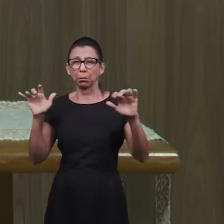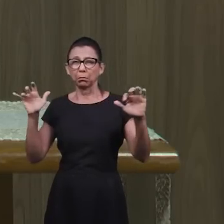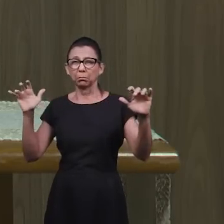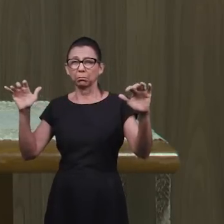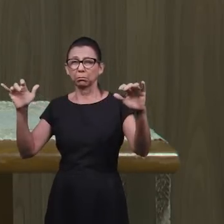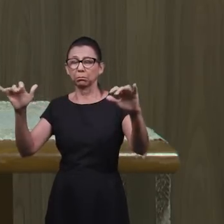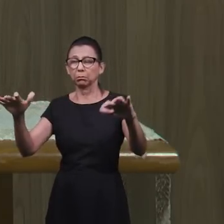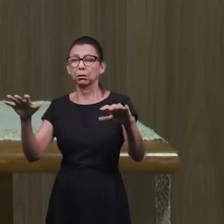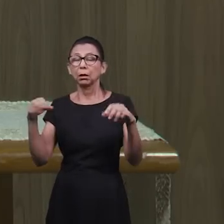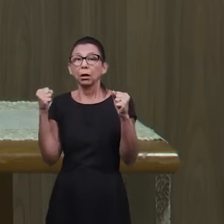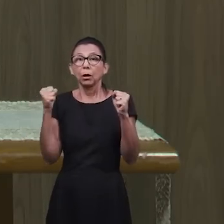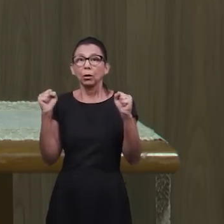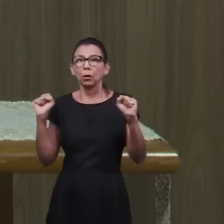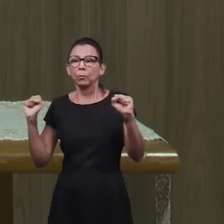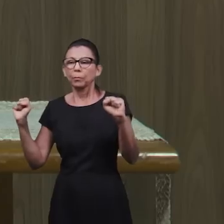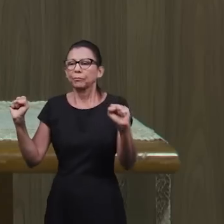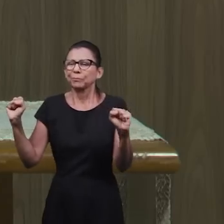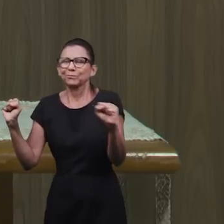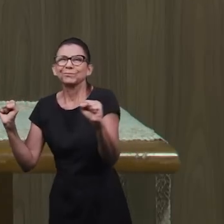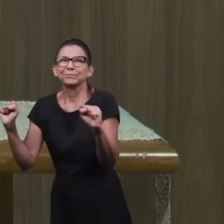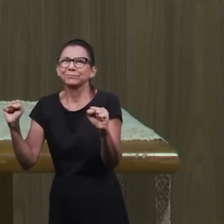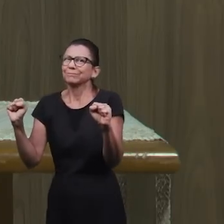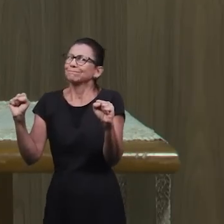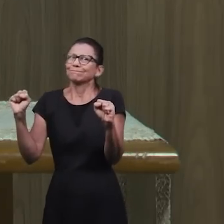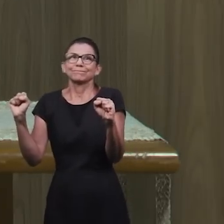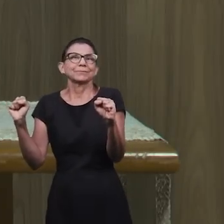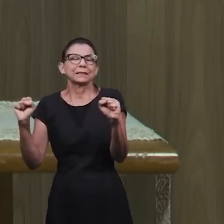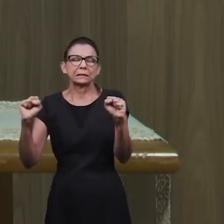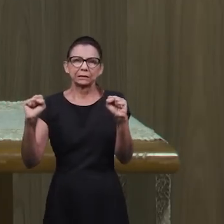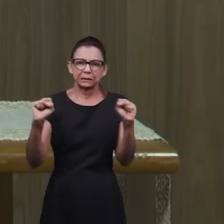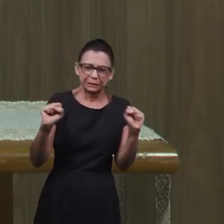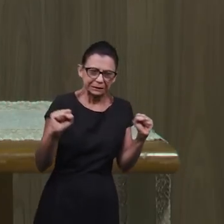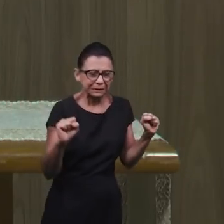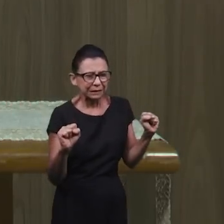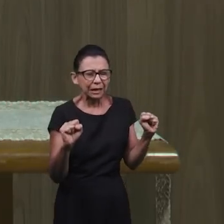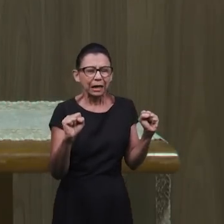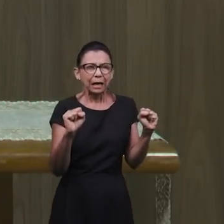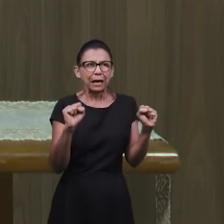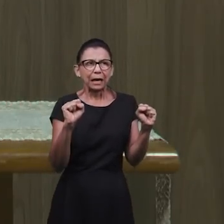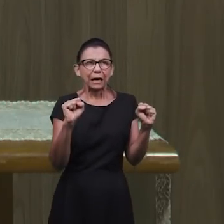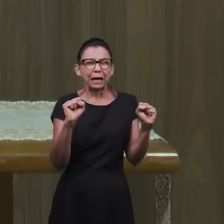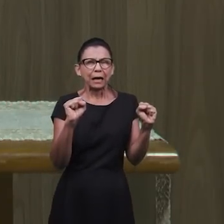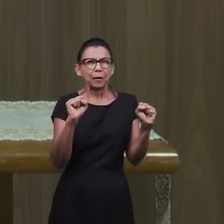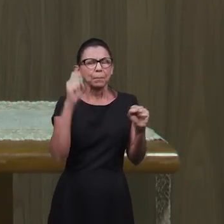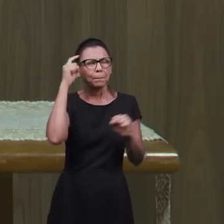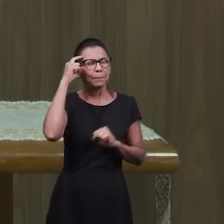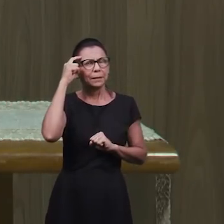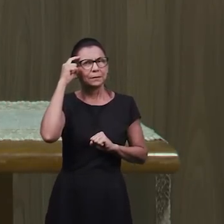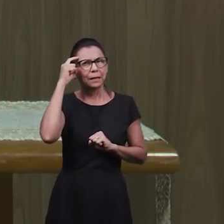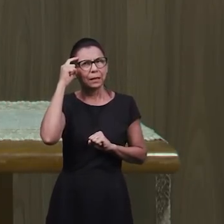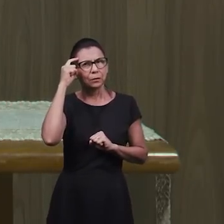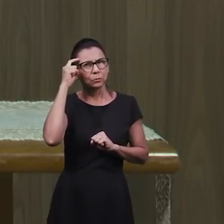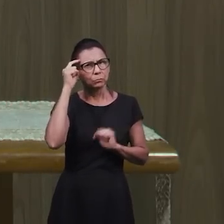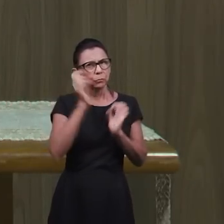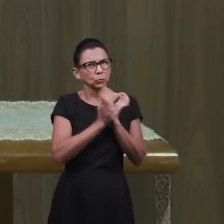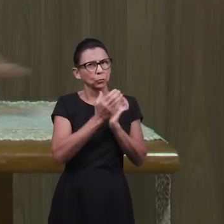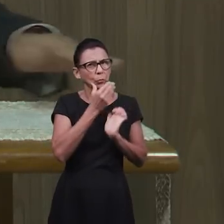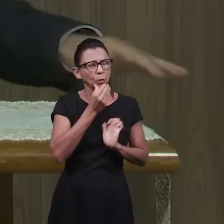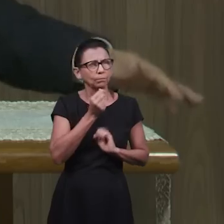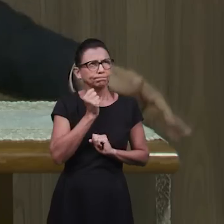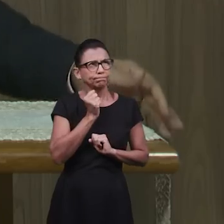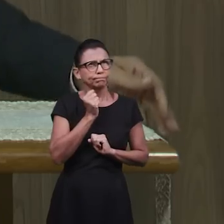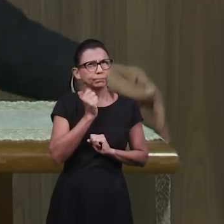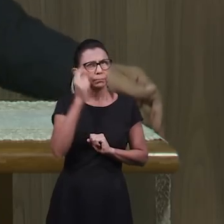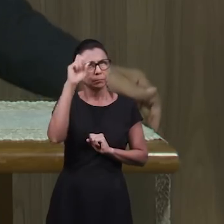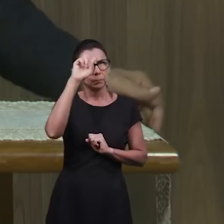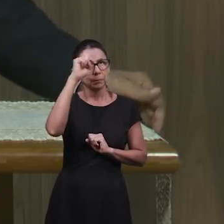e desceram este homem sobre as telhas. Quando este homem ele encontrou o Senhor Jesus, ele com